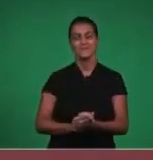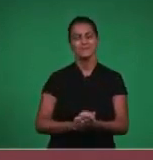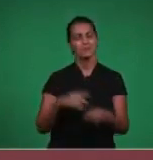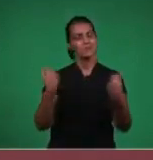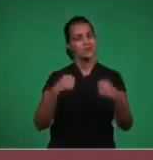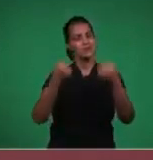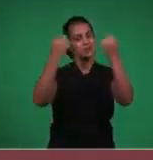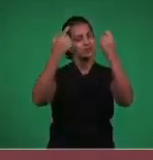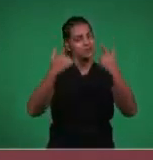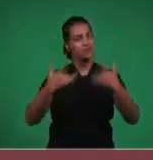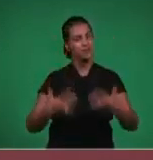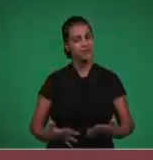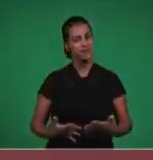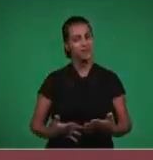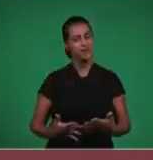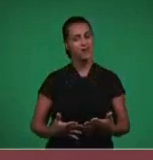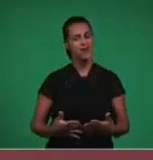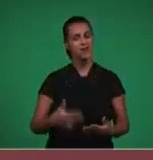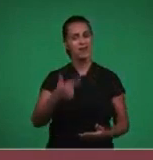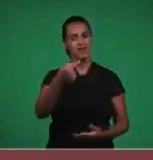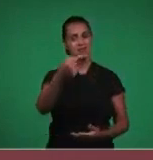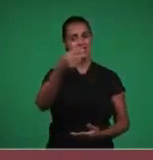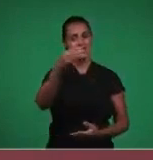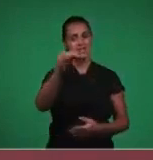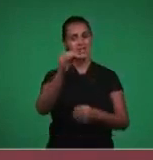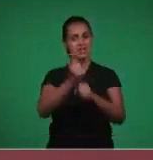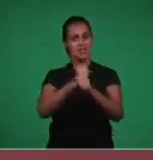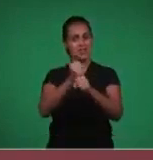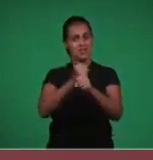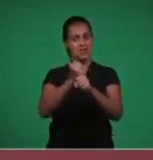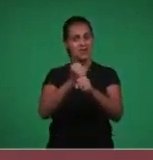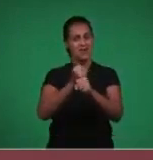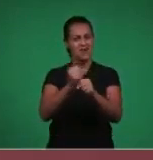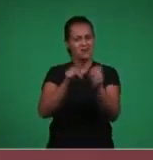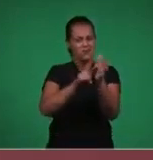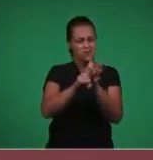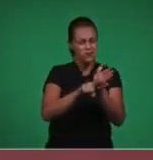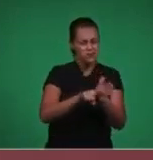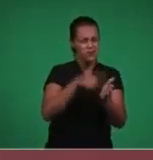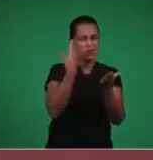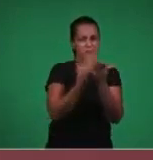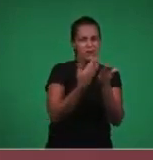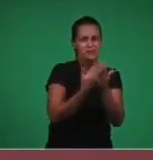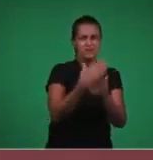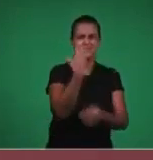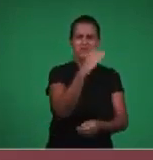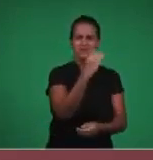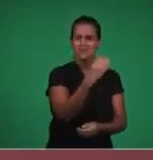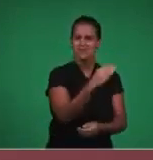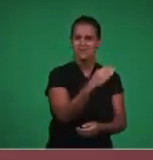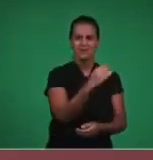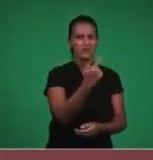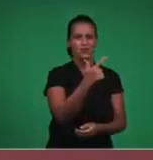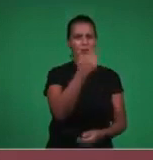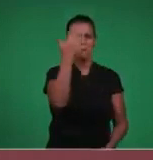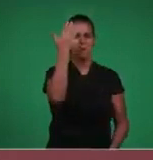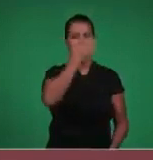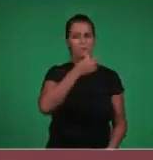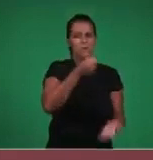em 70 anos de pesquisas científicas, não há qualquer comprovação de